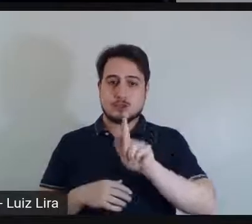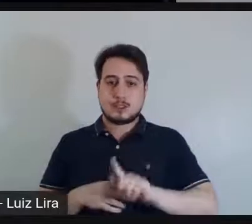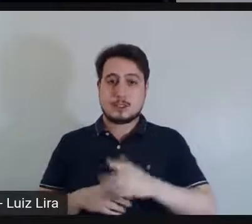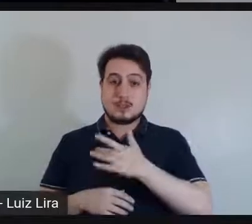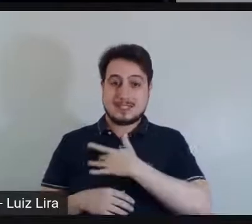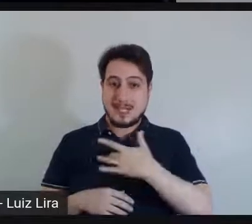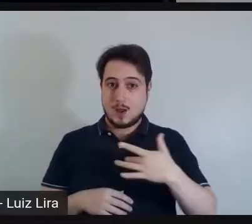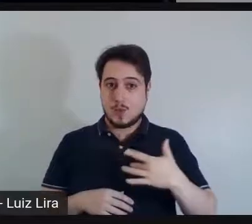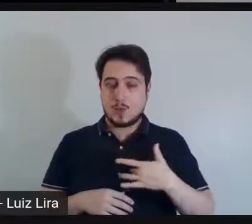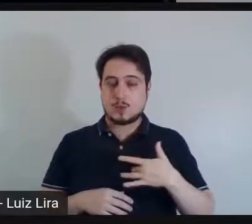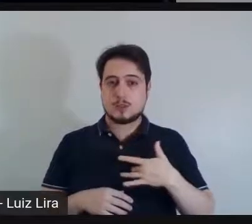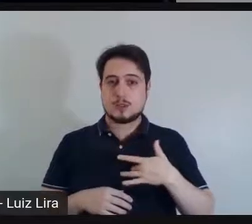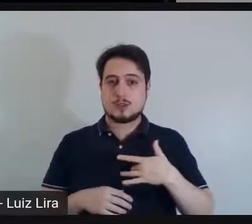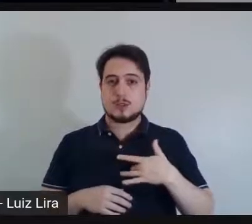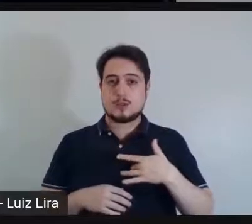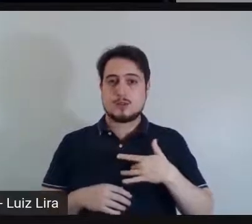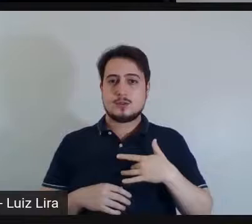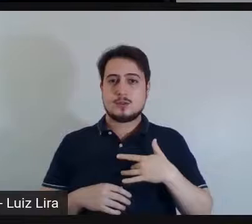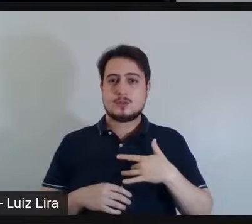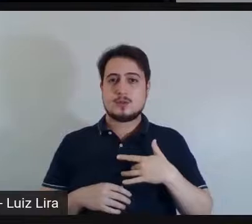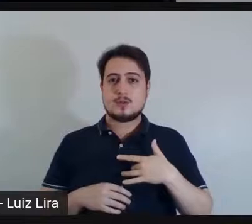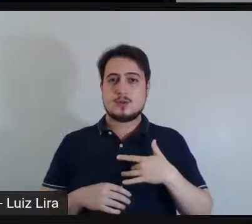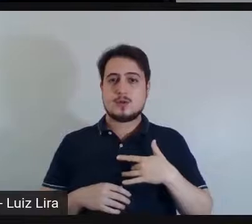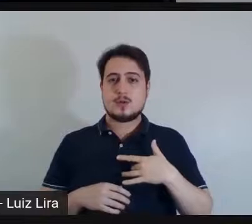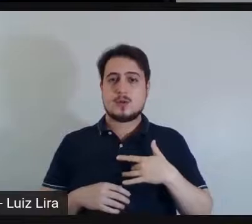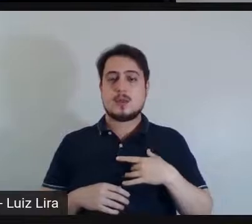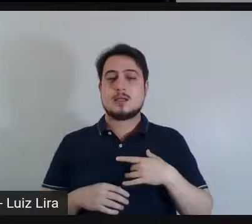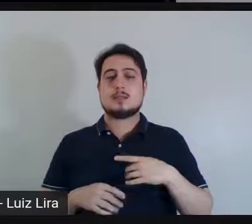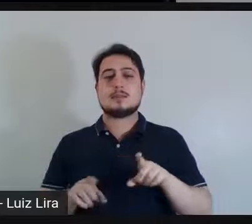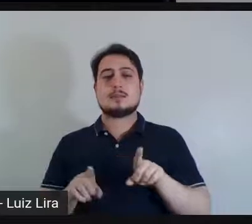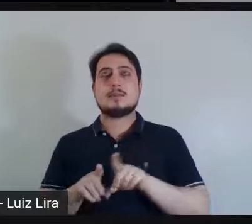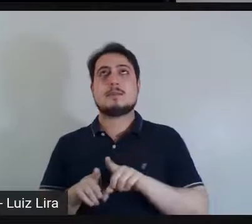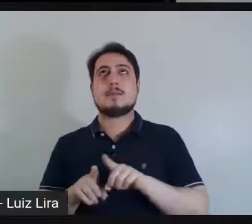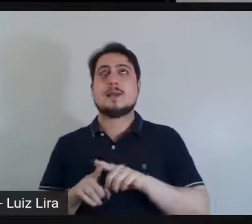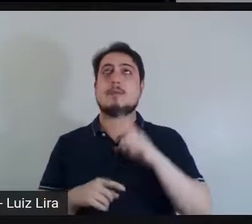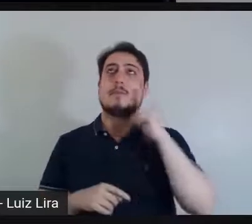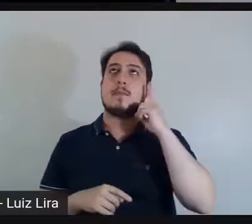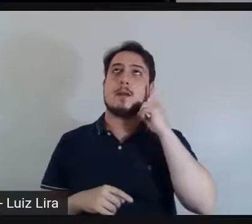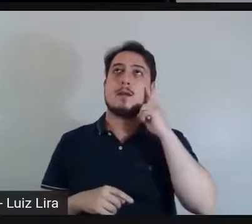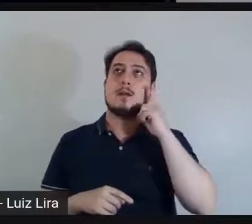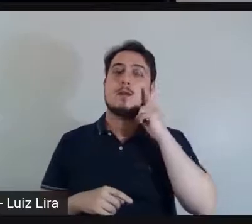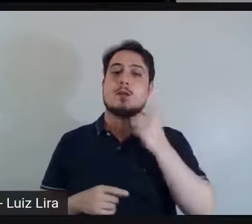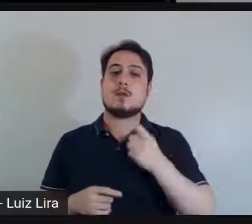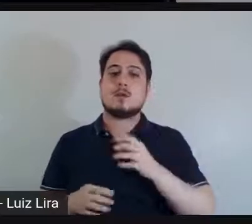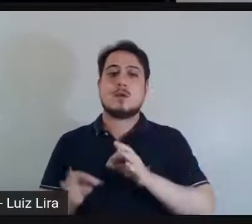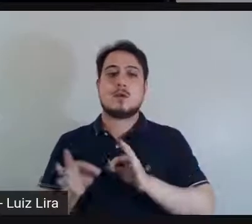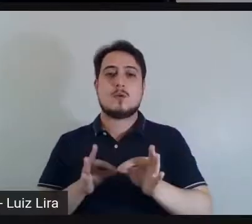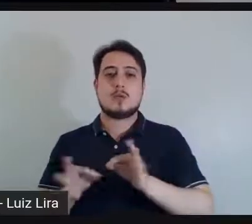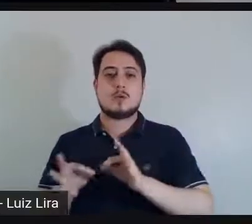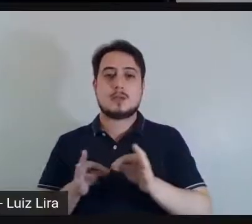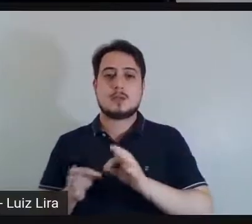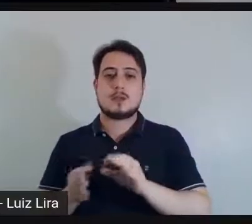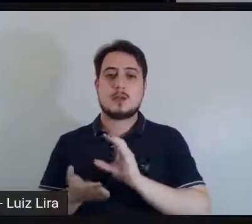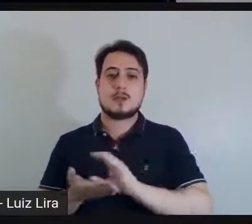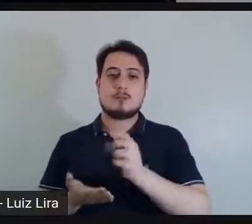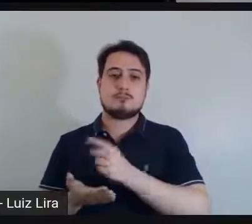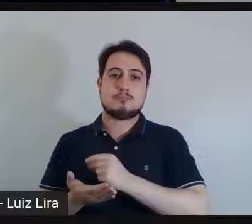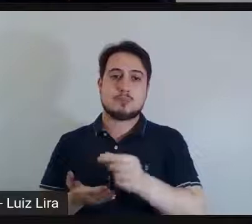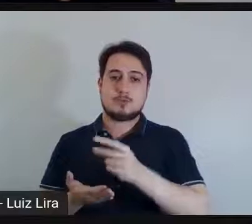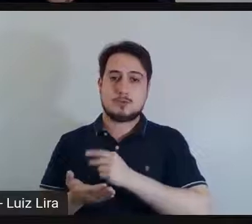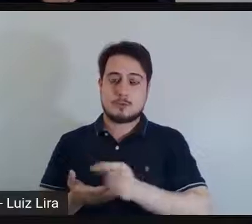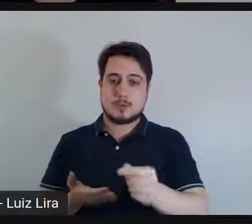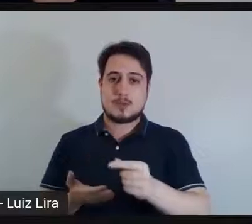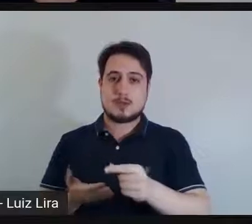Eu imagino o pregoeiro, eu imagino o ordenador de despesa no Ministério da Saúde, para